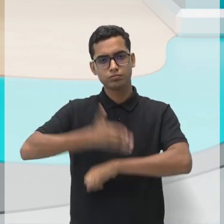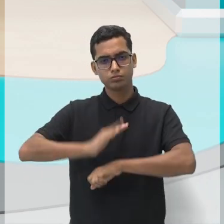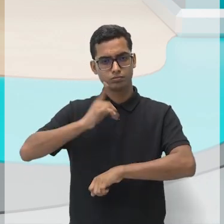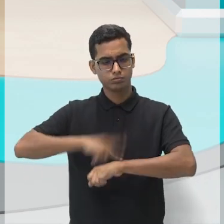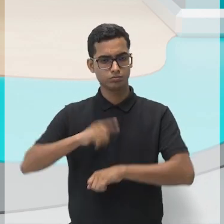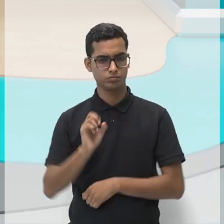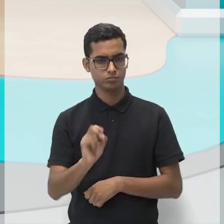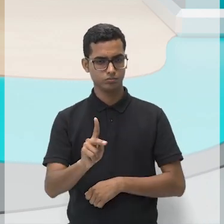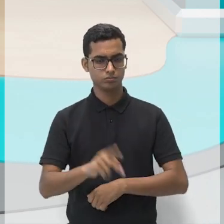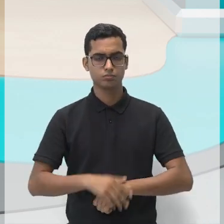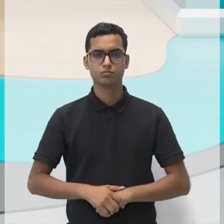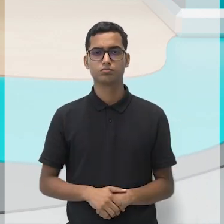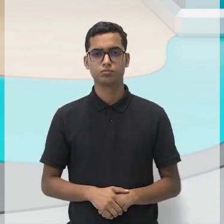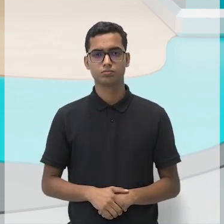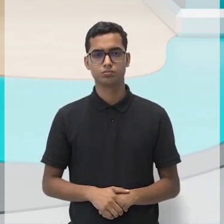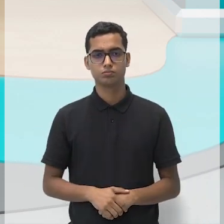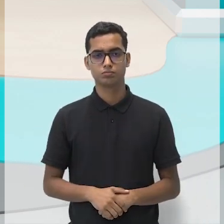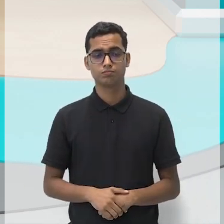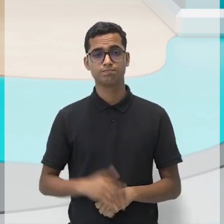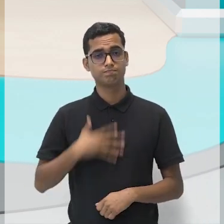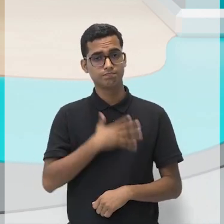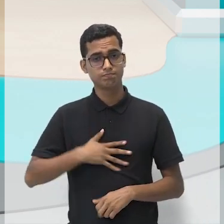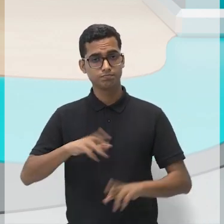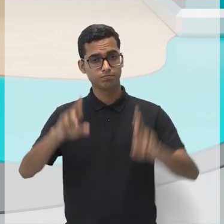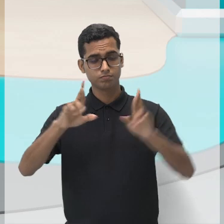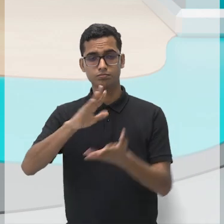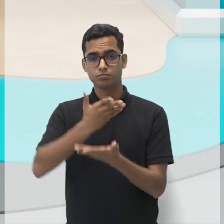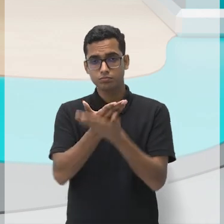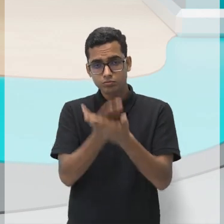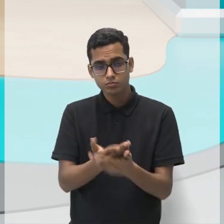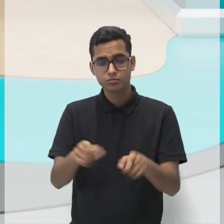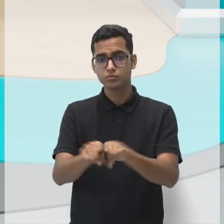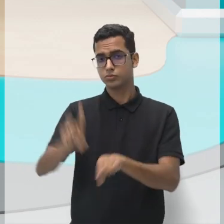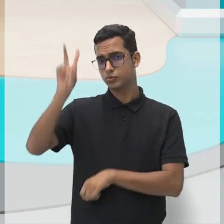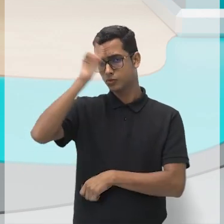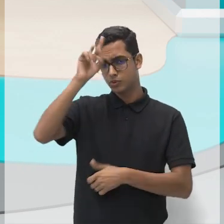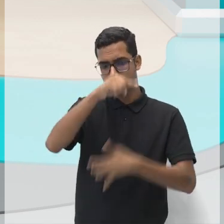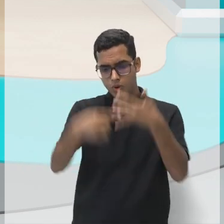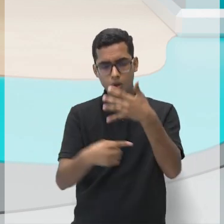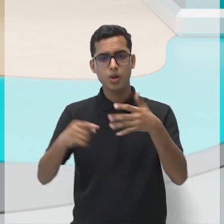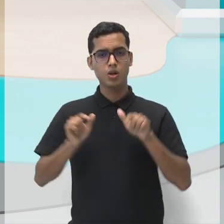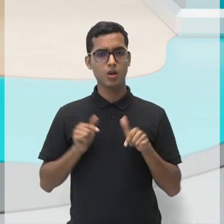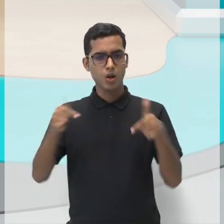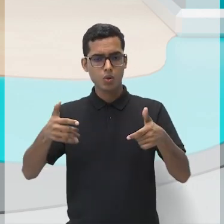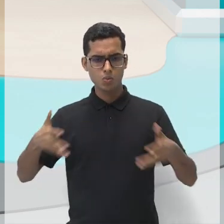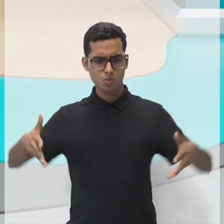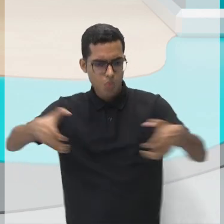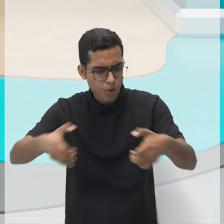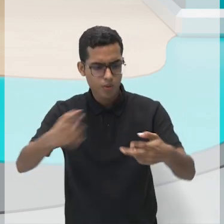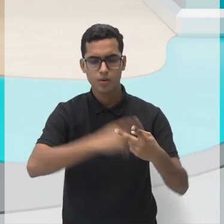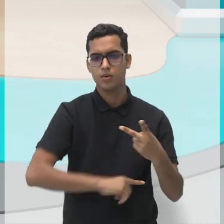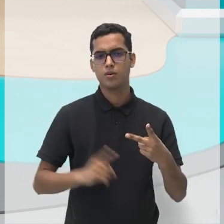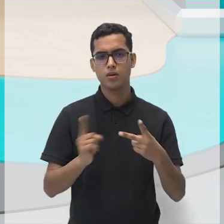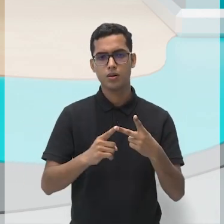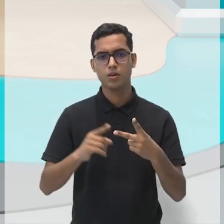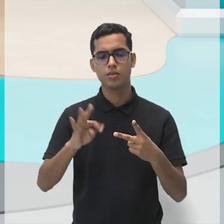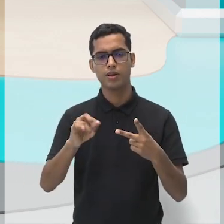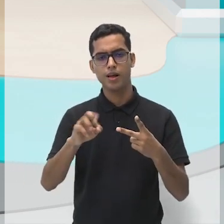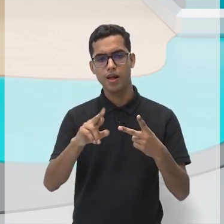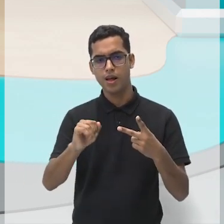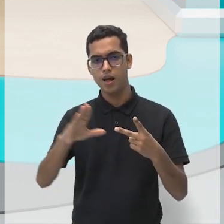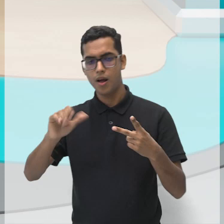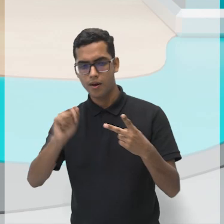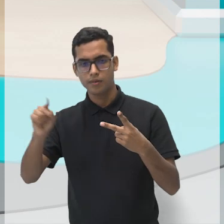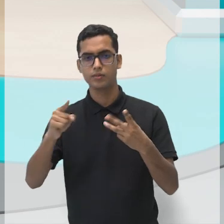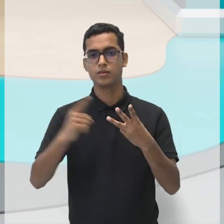praticado. Bom, espero que vocês tenham gostado de relembrar um pouquinho sobre a luta marajoara, a luta do tarracá e